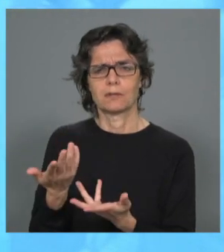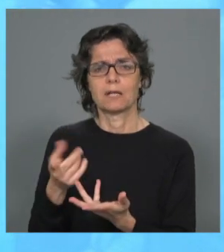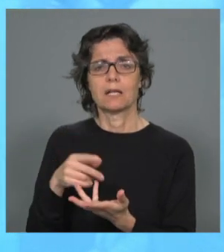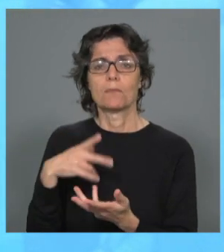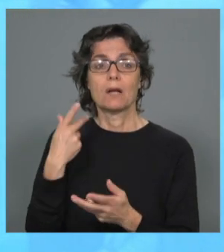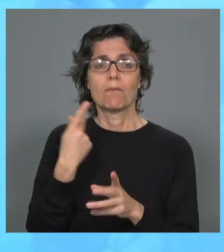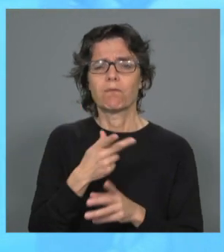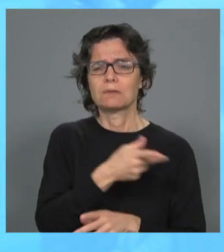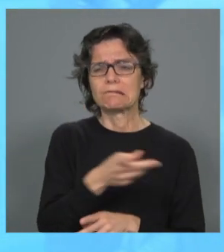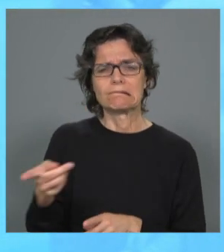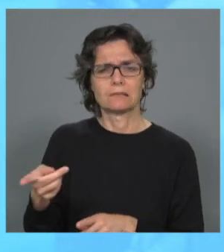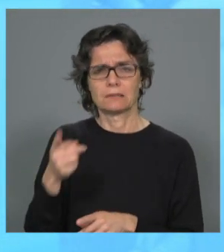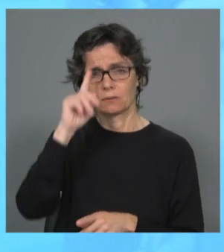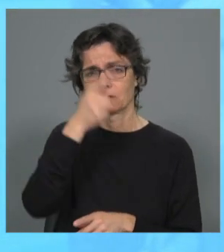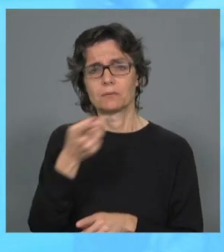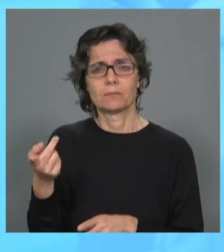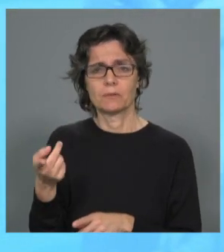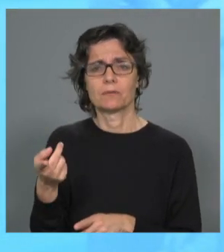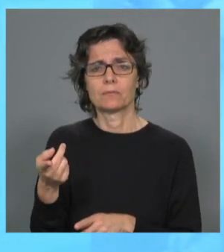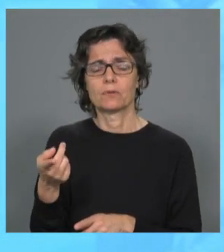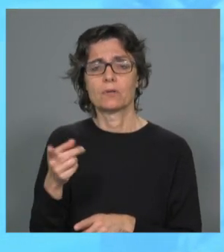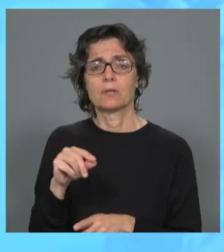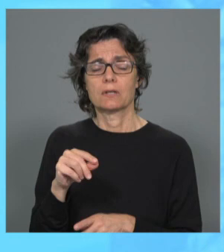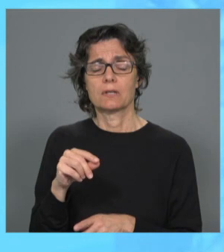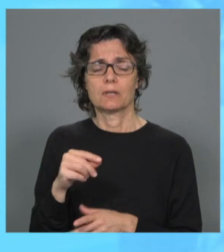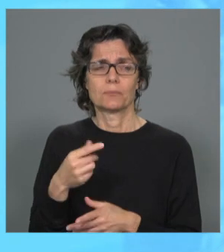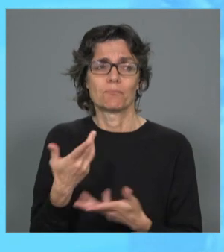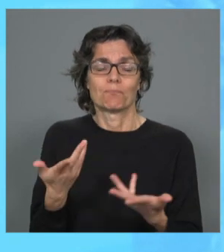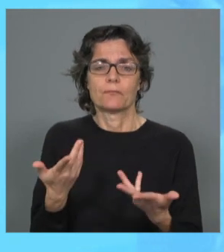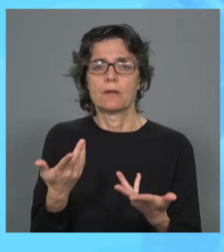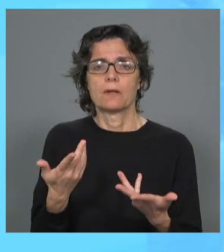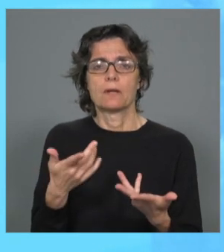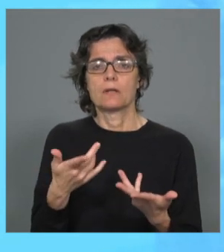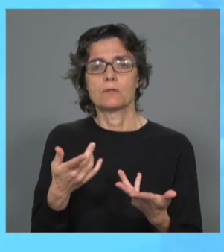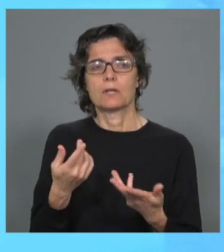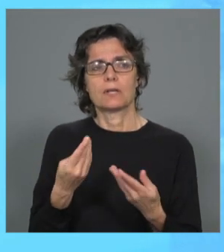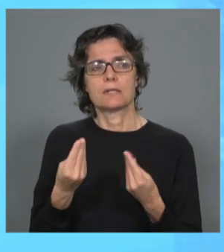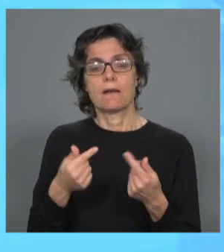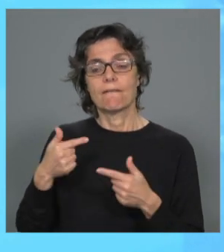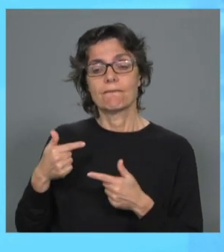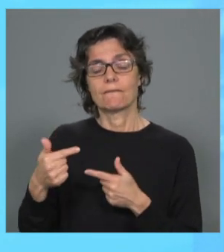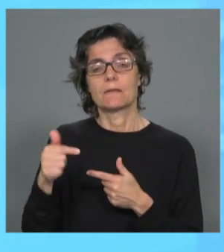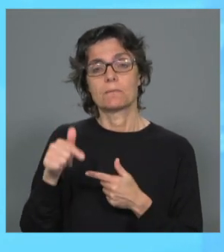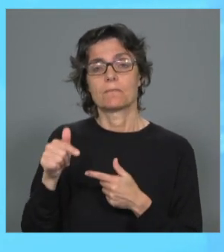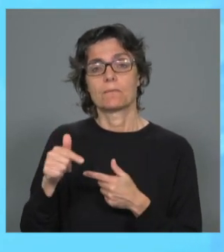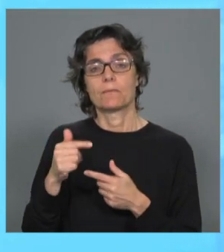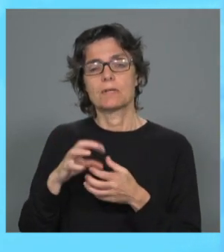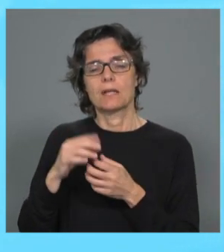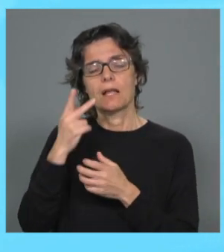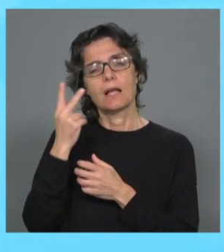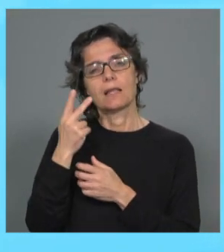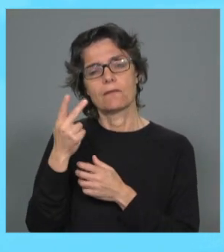violência, formas de violência nós hoje vemos, e por isso este lugar da Semana da Vida é um espaço